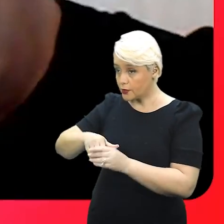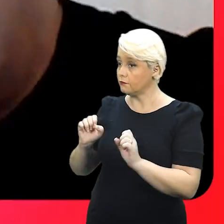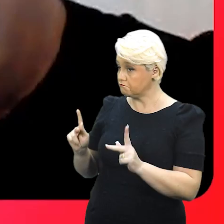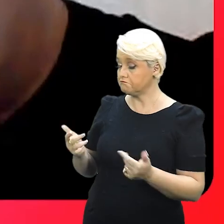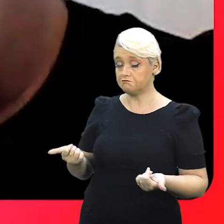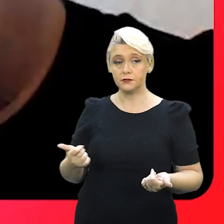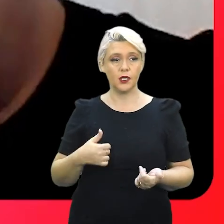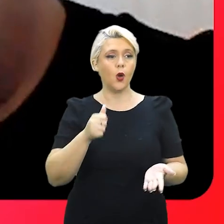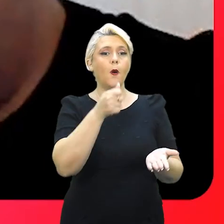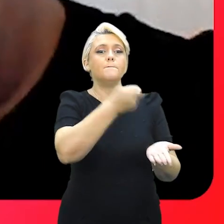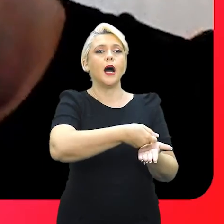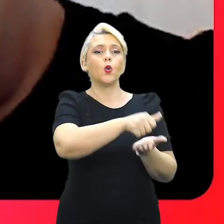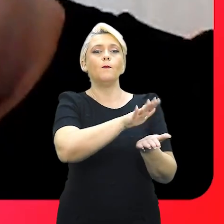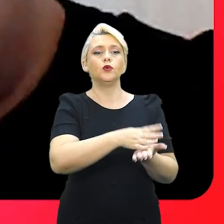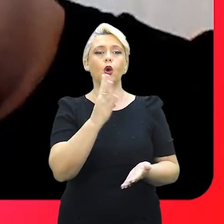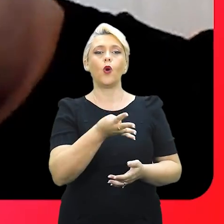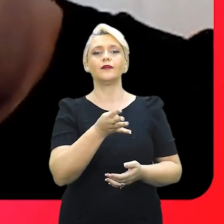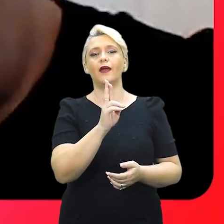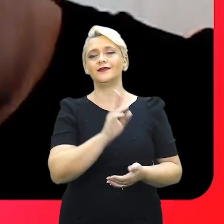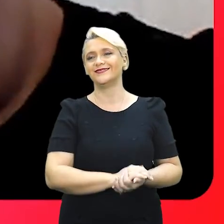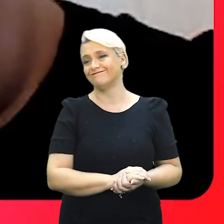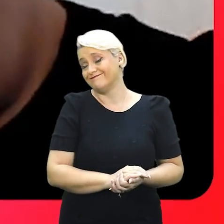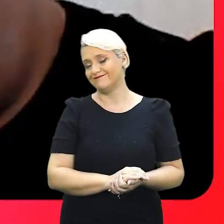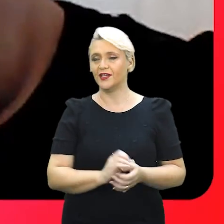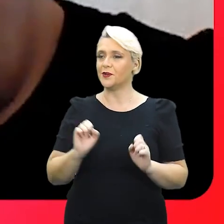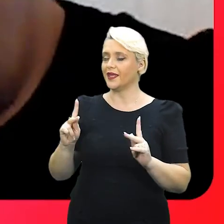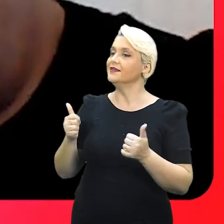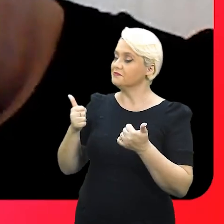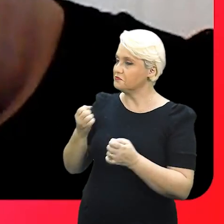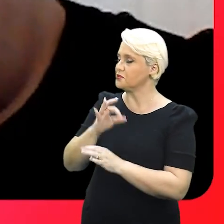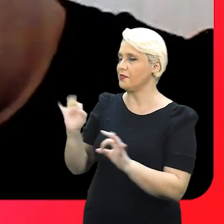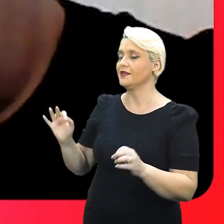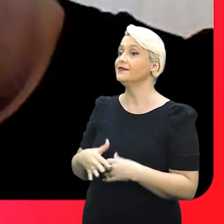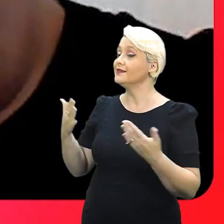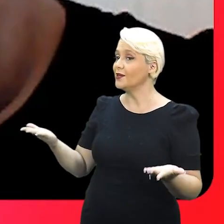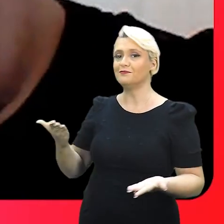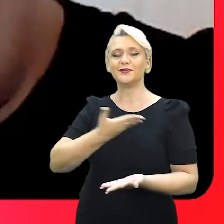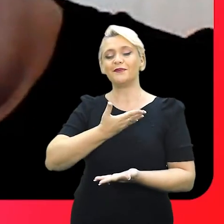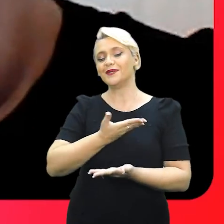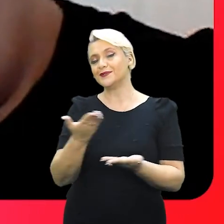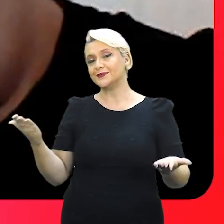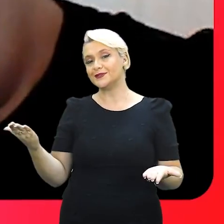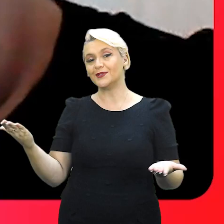Ok. Pago a multa de R$4. Certo, muito bem. Bom, meus